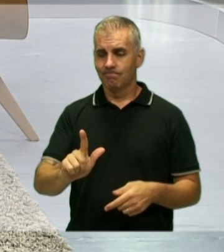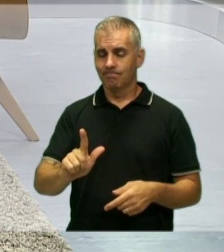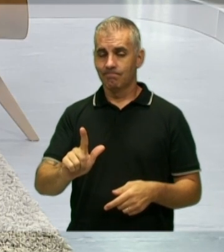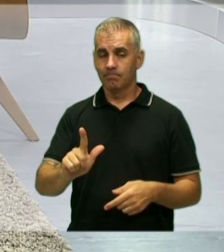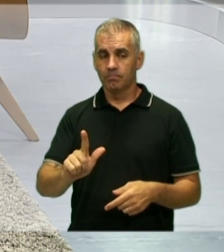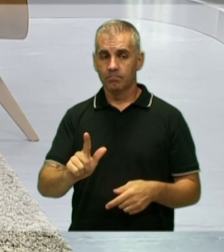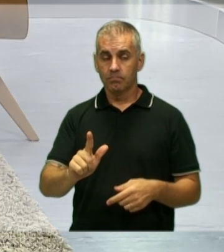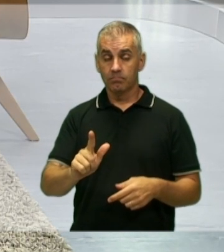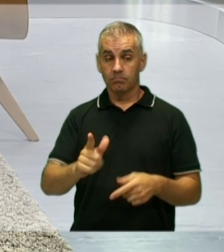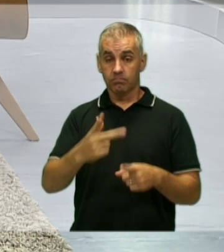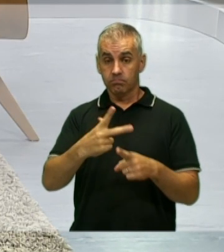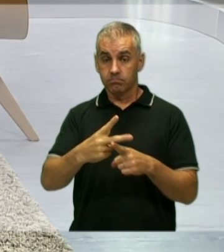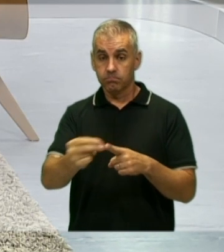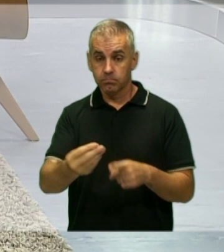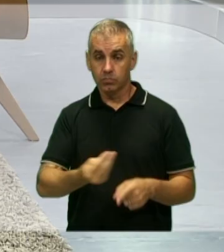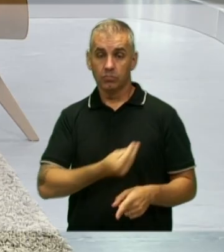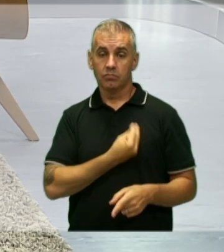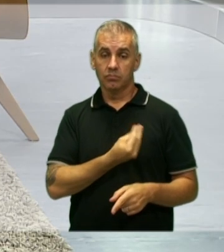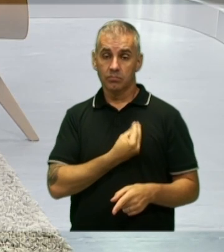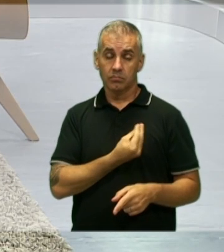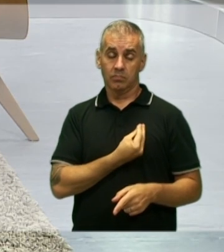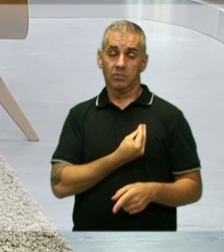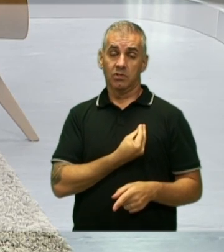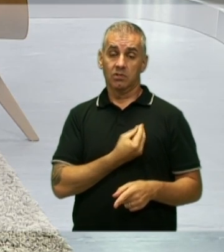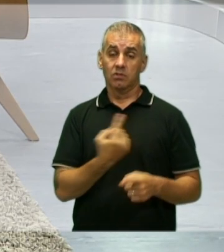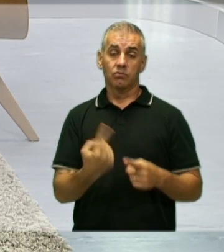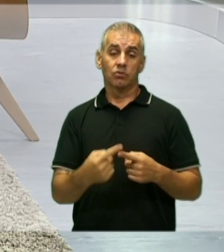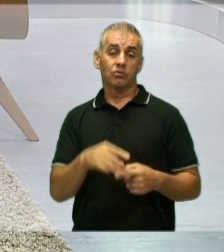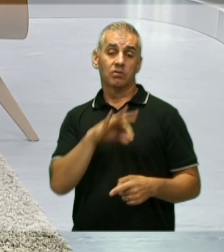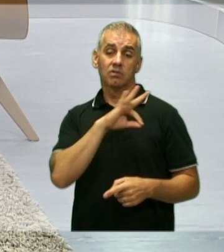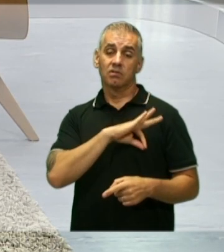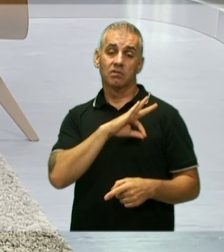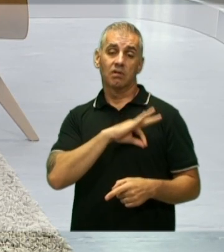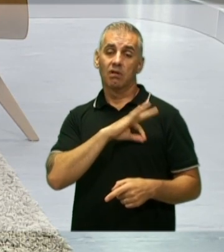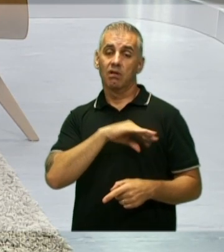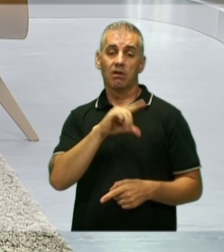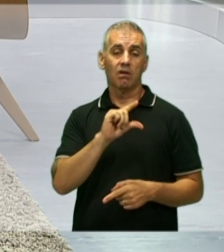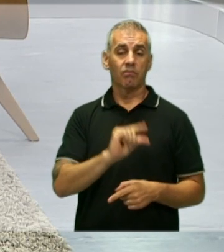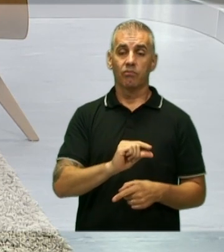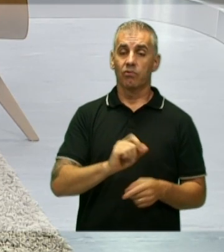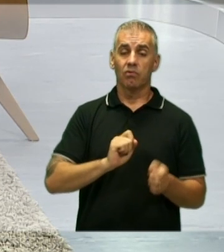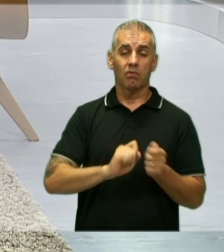vida infelizmente não está dando possibilidade para ela. E é nesse aspecto que a gente tem que